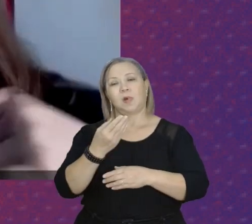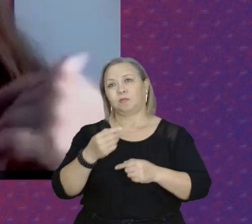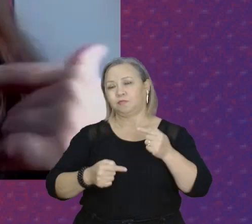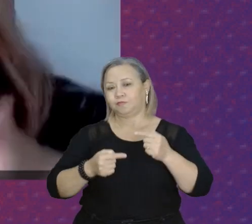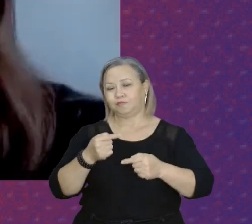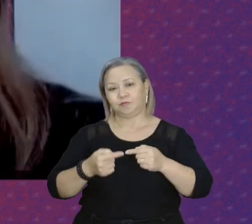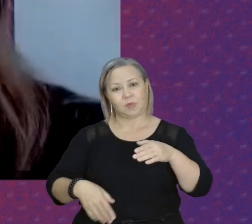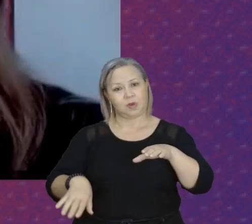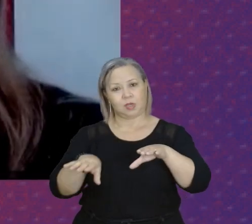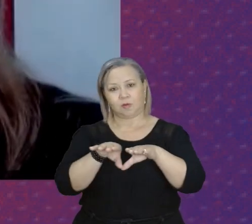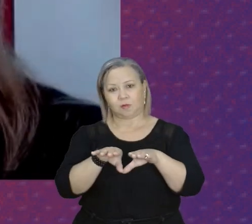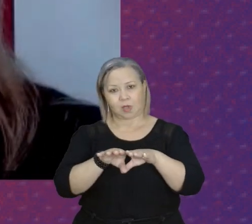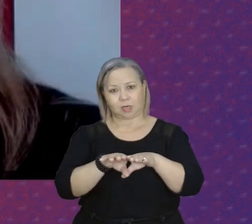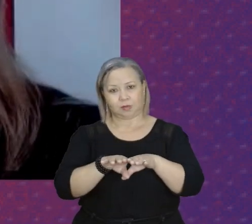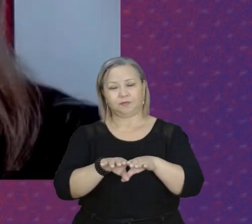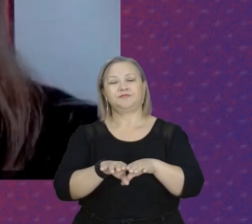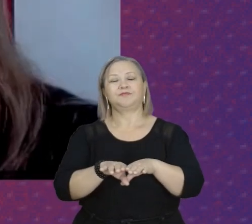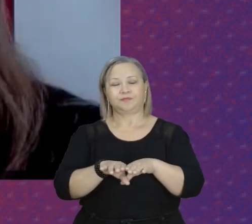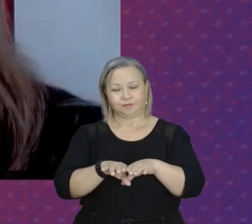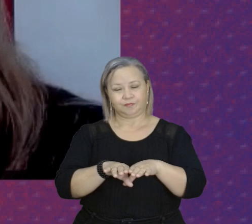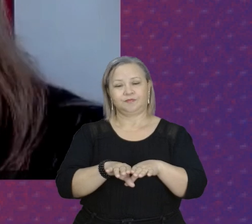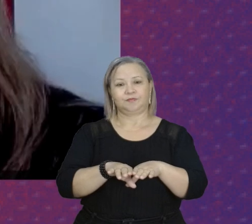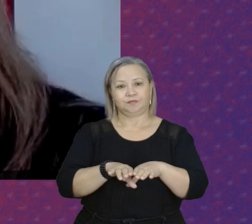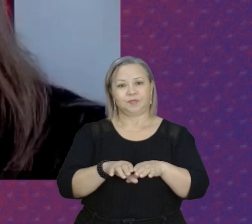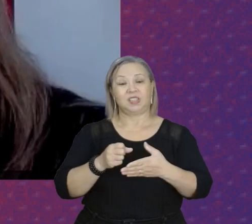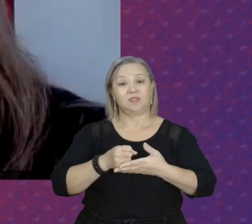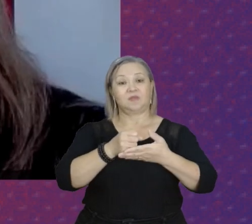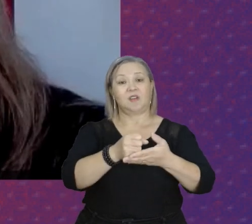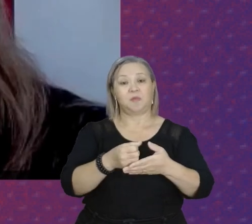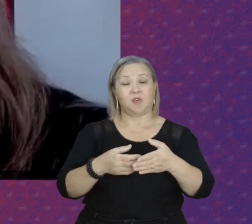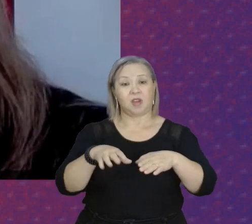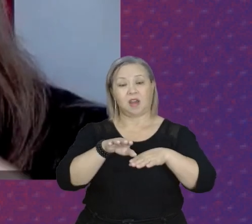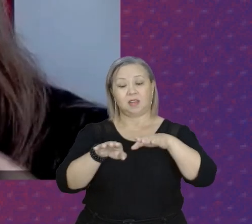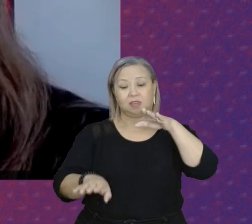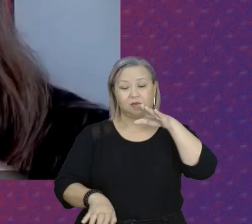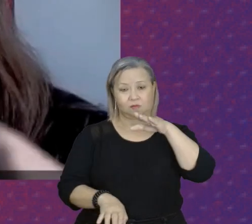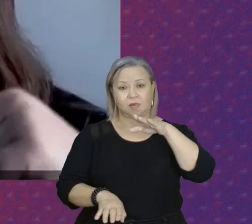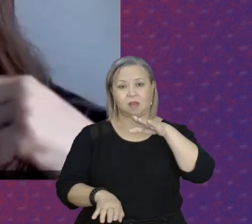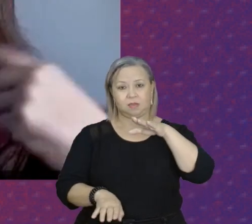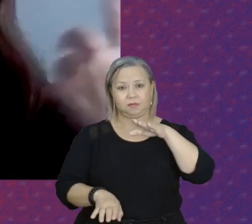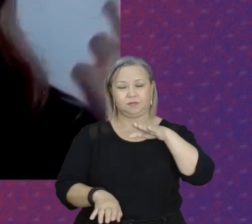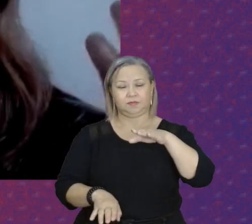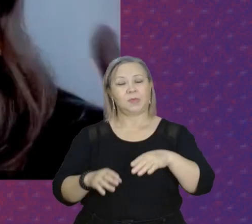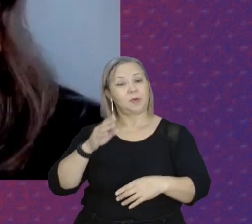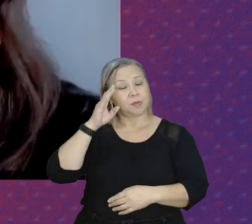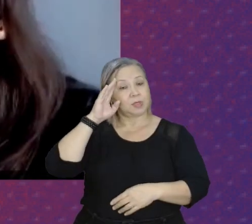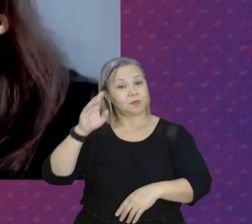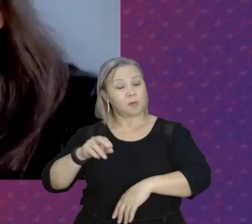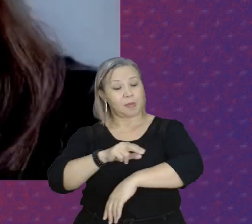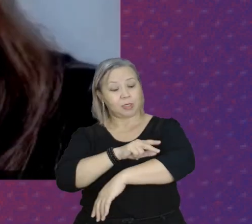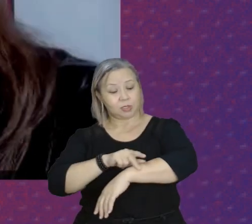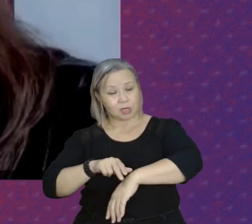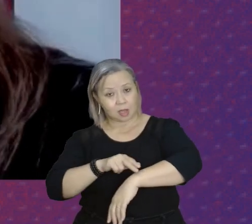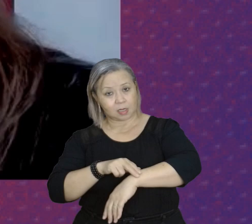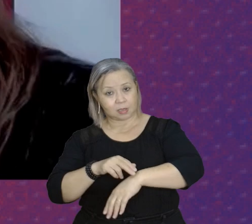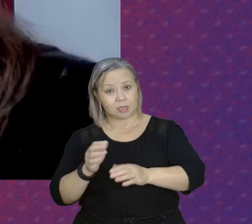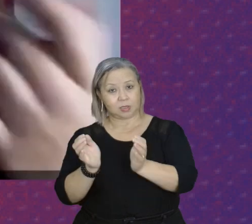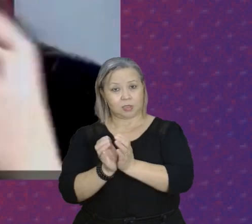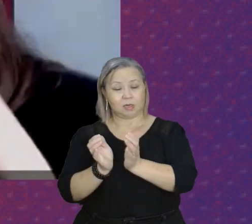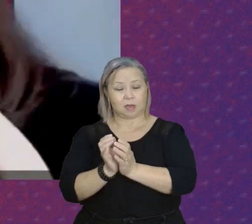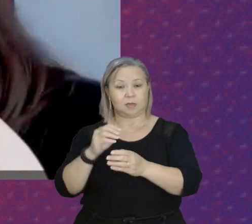isso reforça desigualdades, principalmente desigualdades de raça, de classe e entre as mulheres, né,